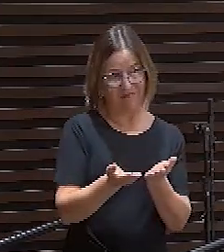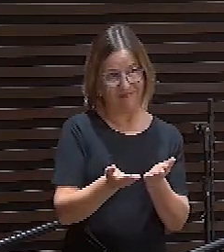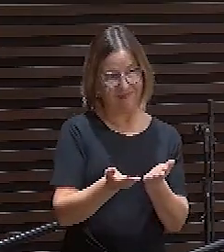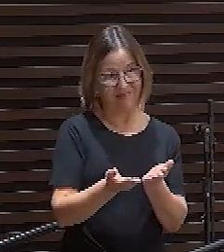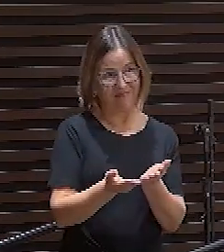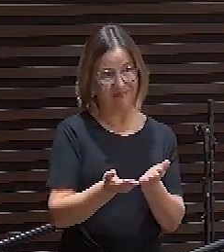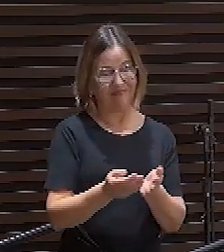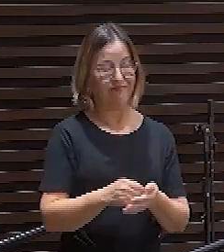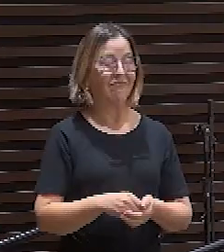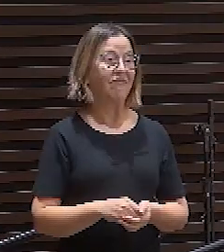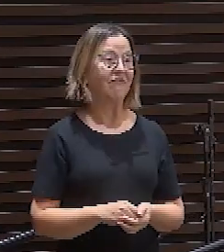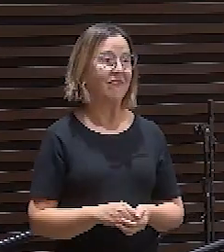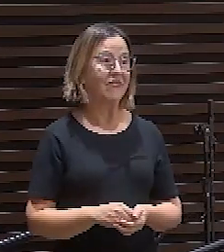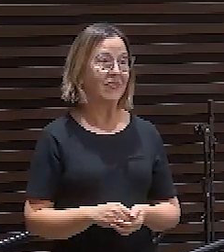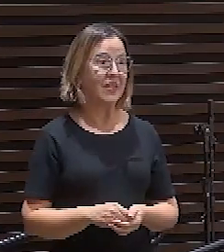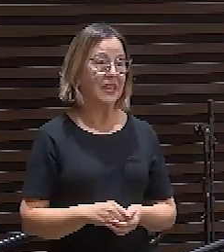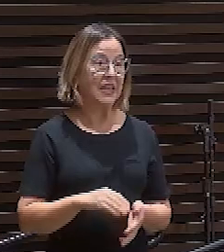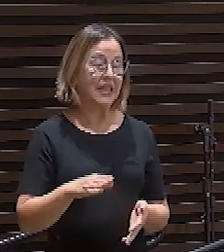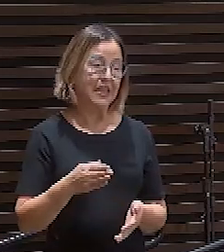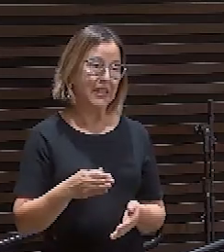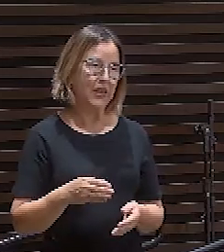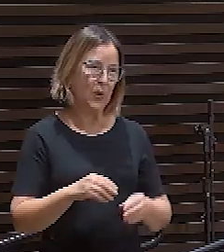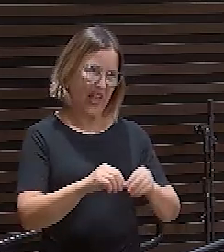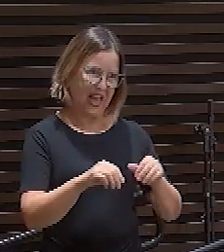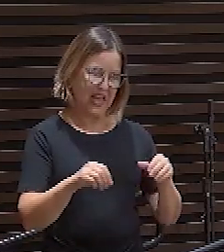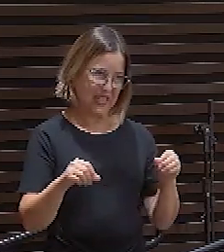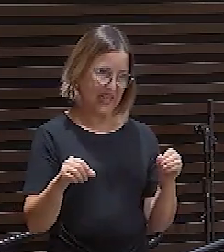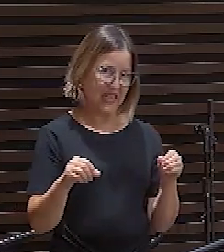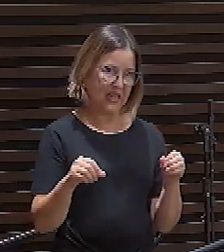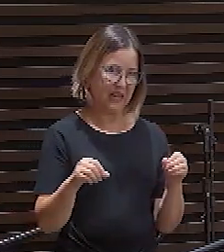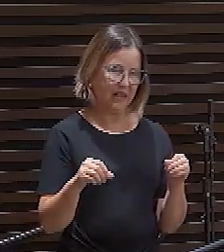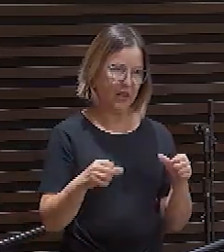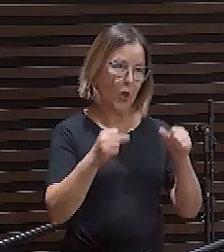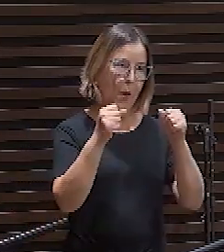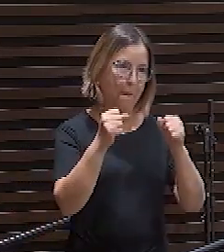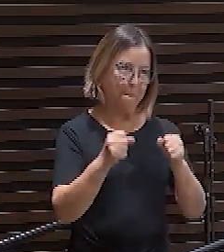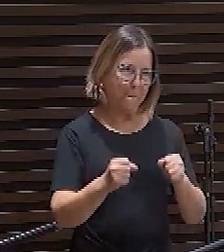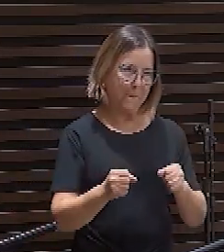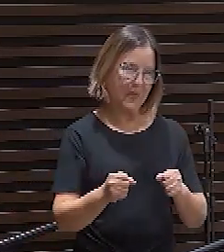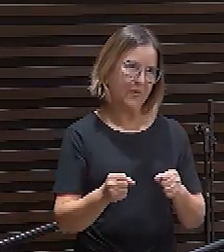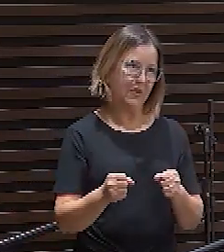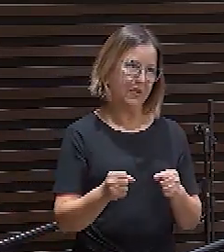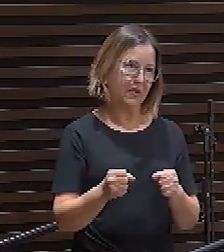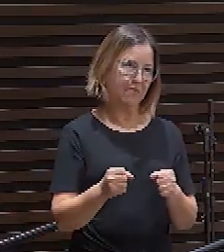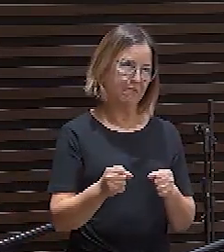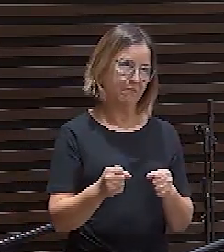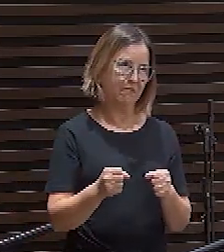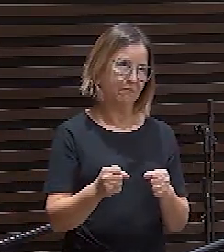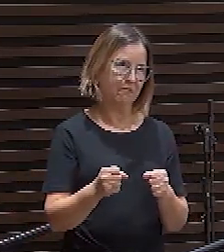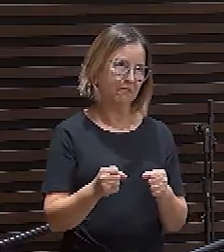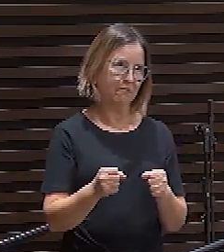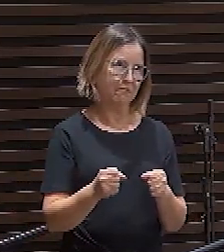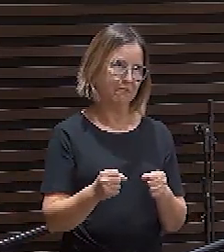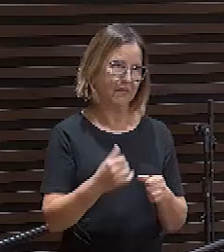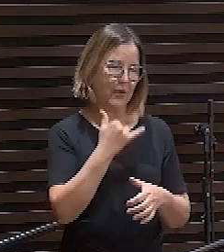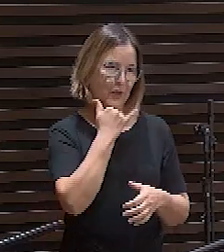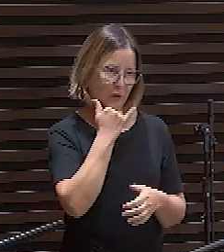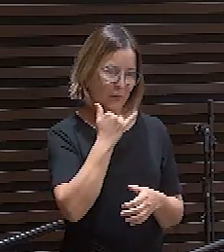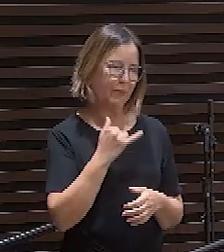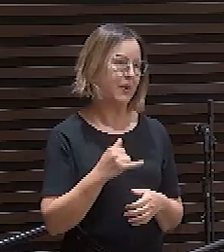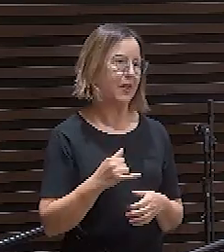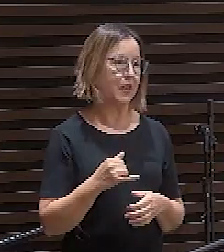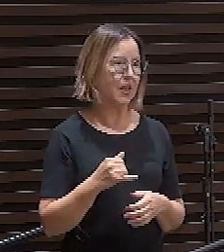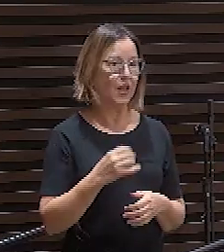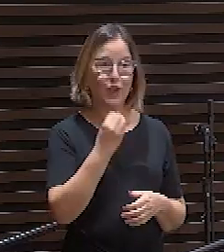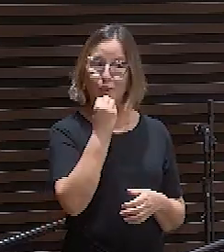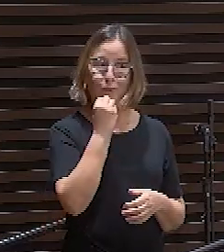Então, nesse momento a terra poderia ser passada, em nenhum momento a terra poderia ser passada para outra tribo.